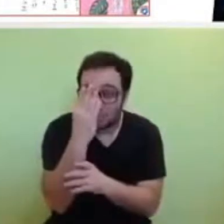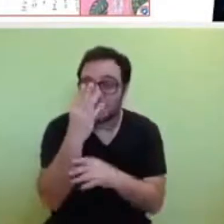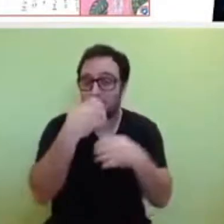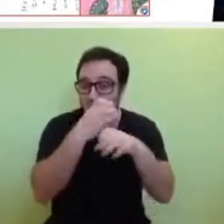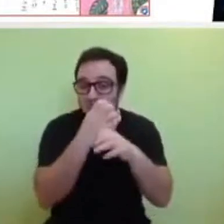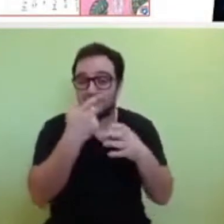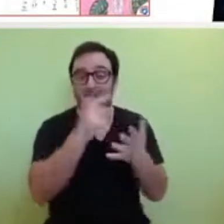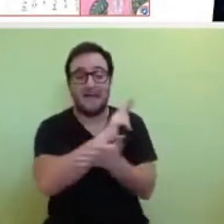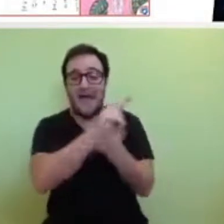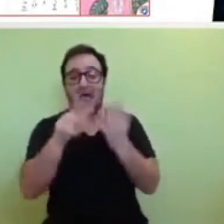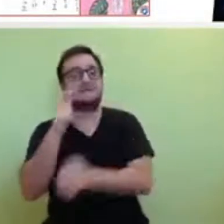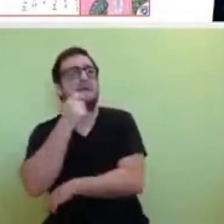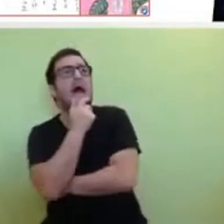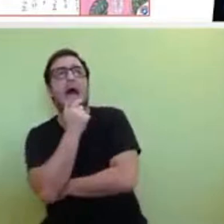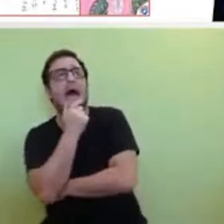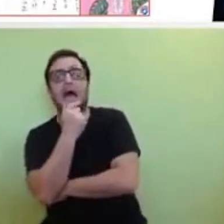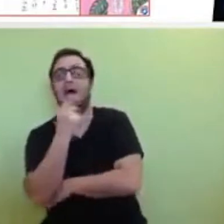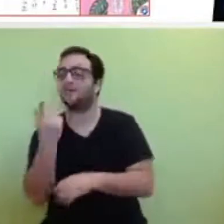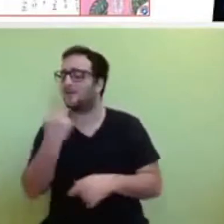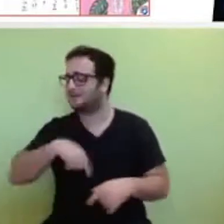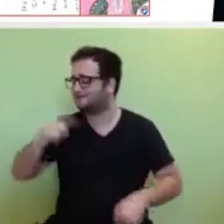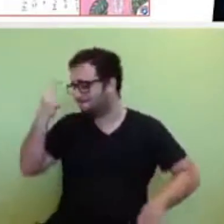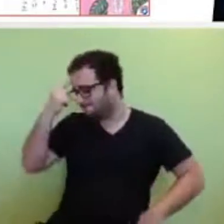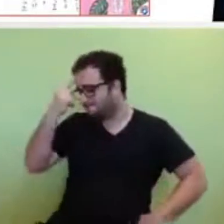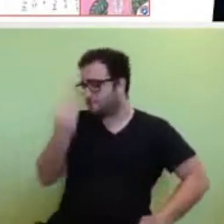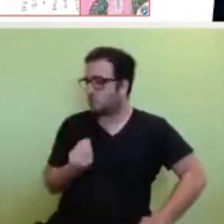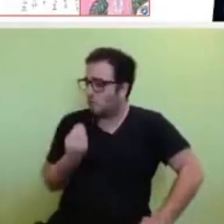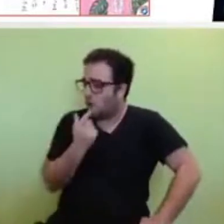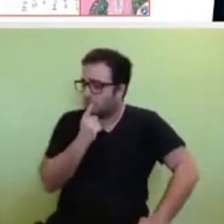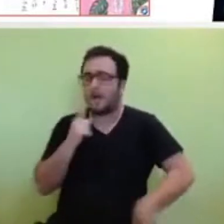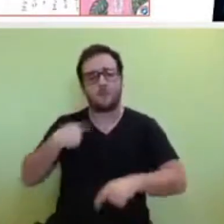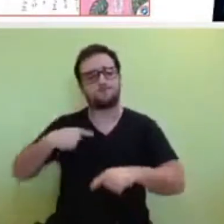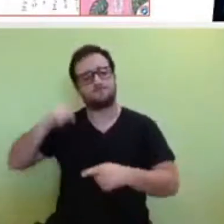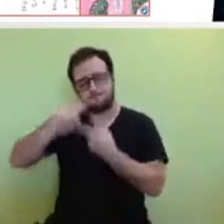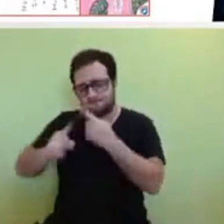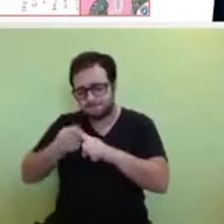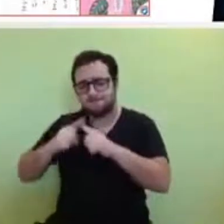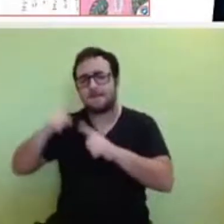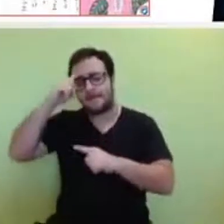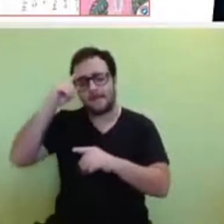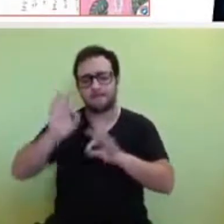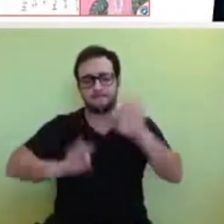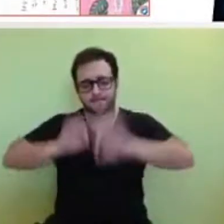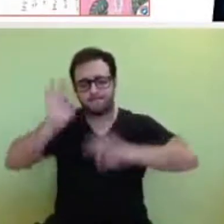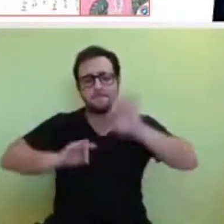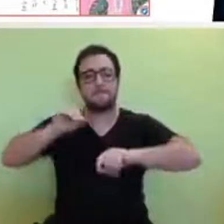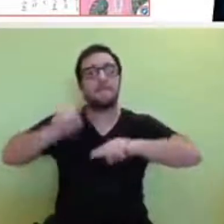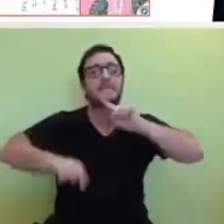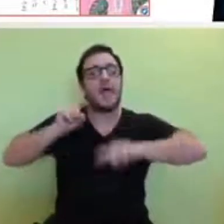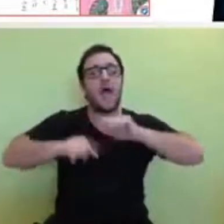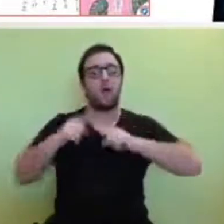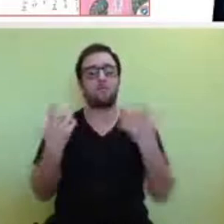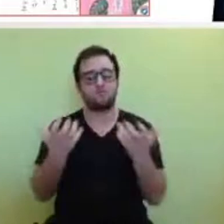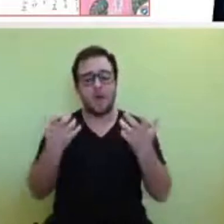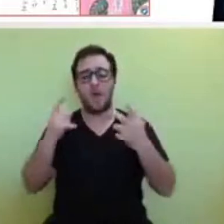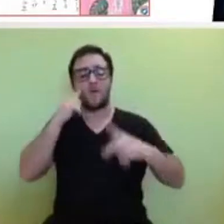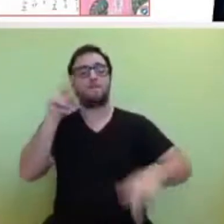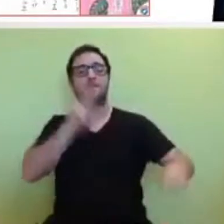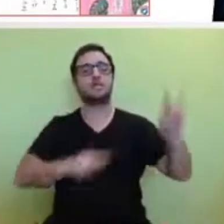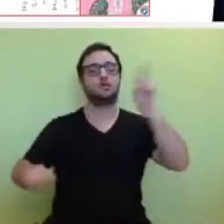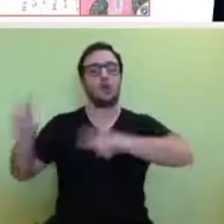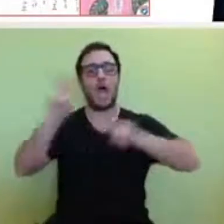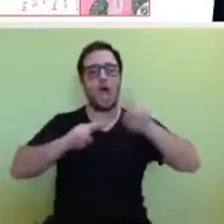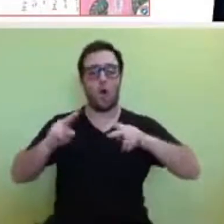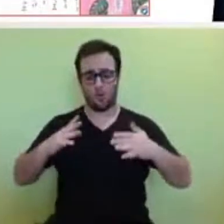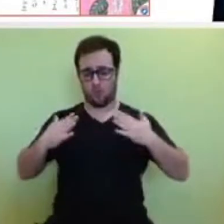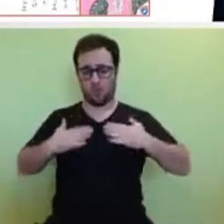a pegar o material, que era um material bem visual, com partes do corpo e gráficos para aprender